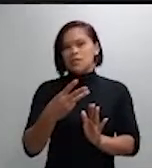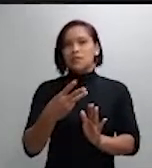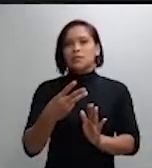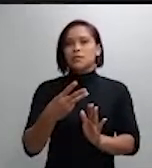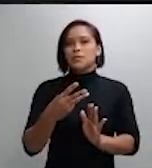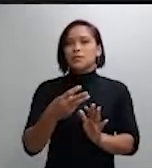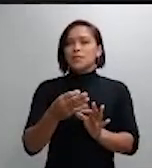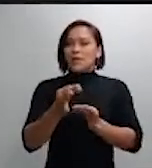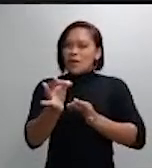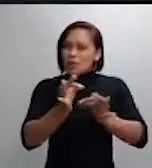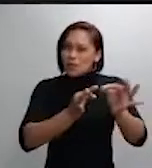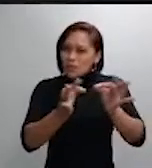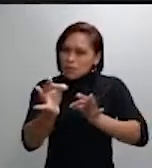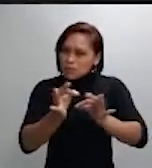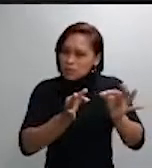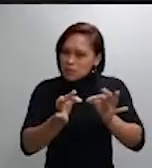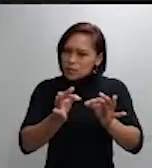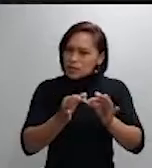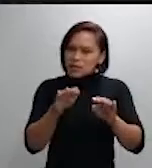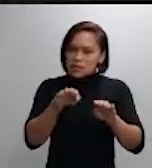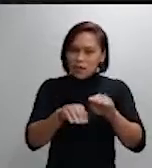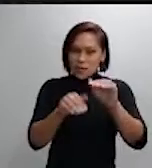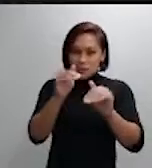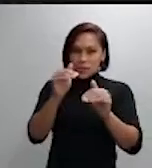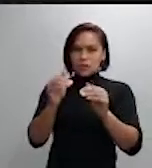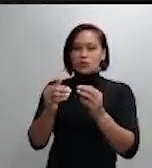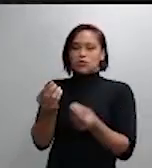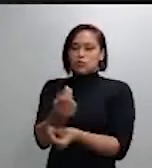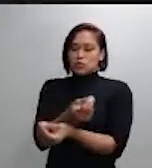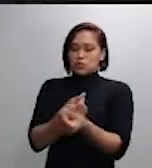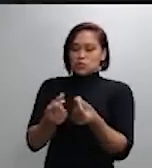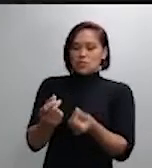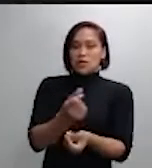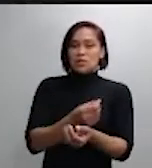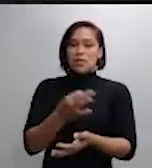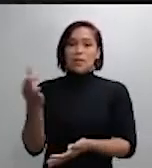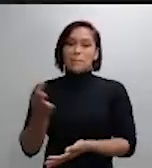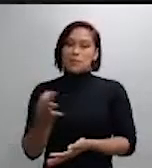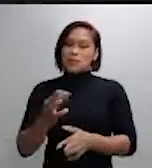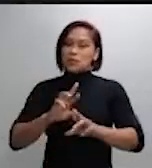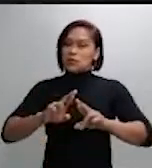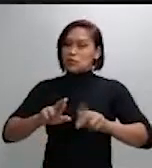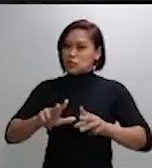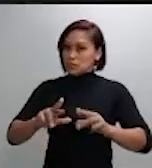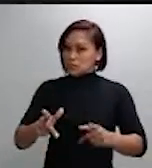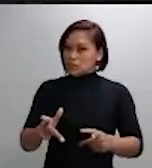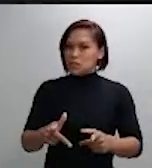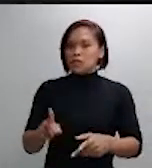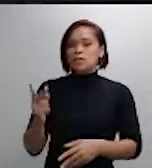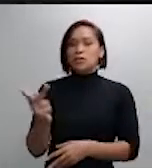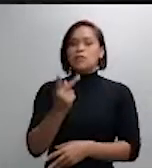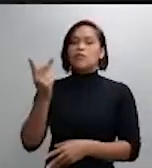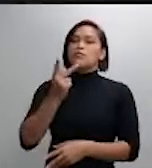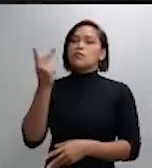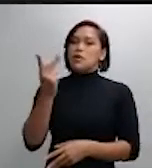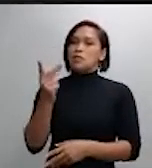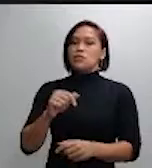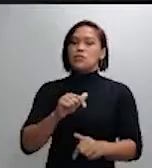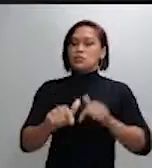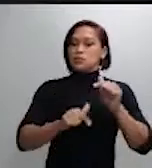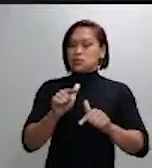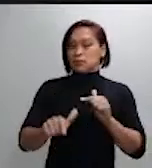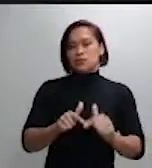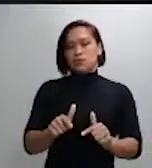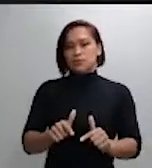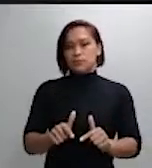escalonamento dos honorários em percentuais distintos de acordo com o valor da demanda. Então, quando